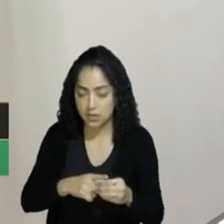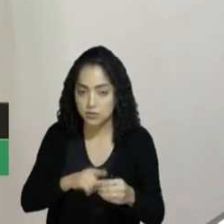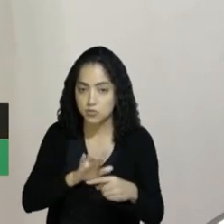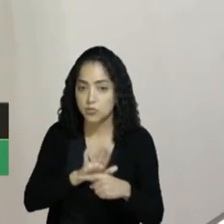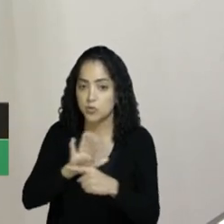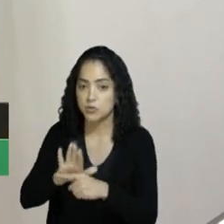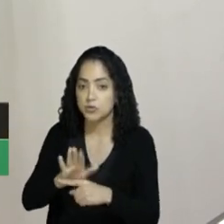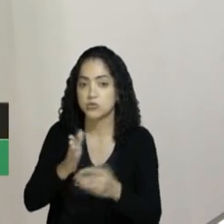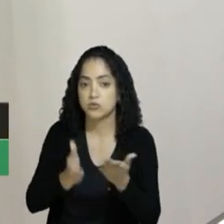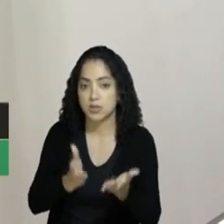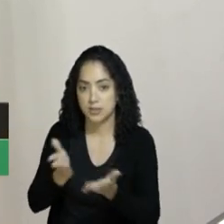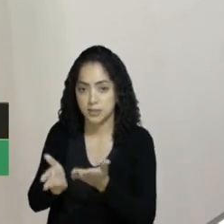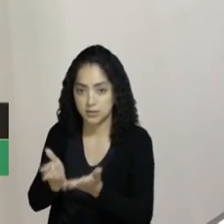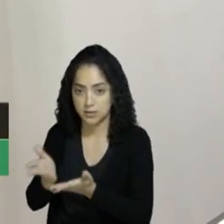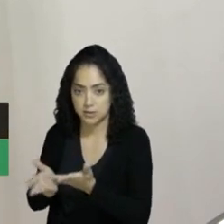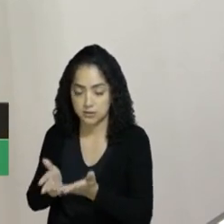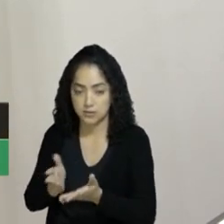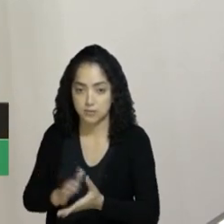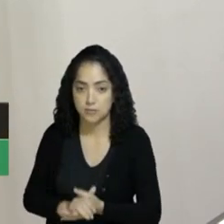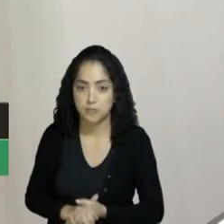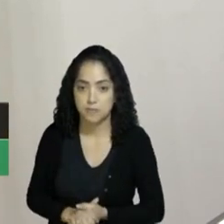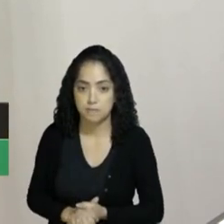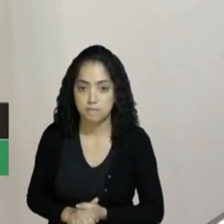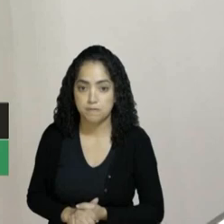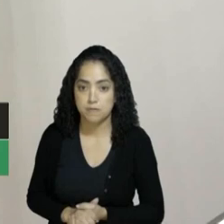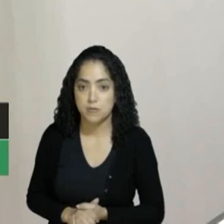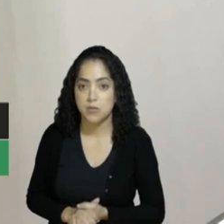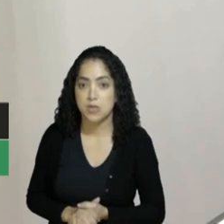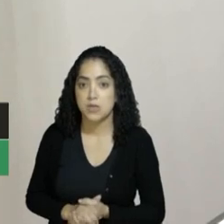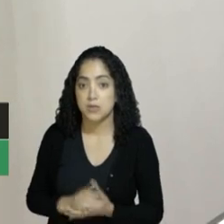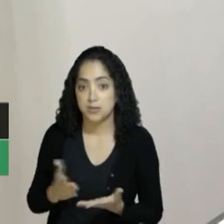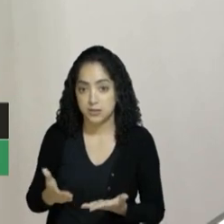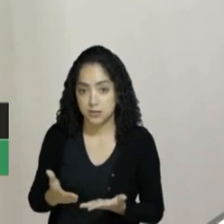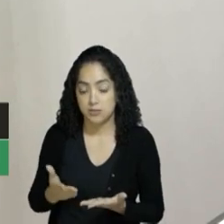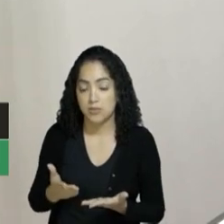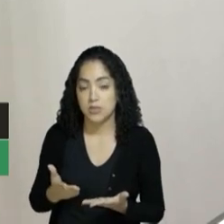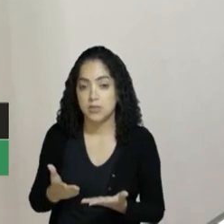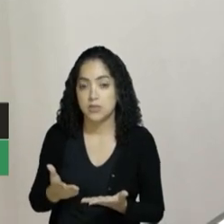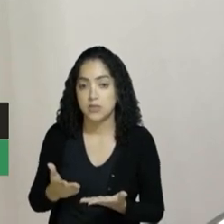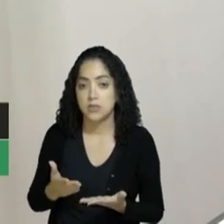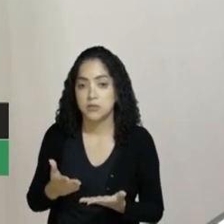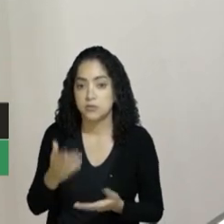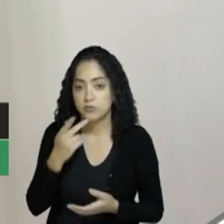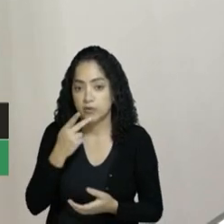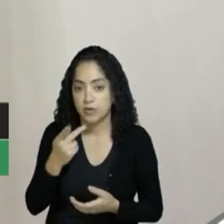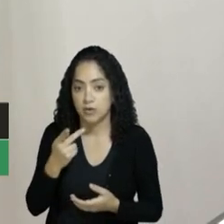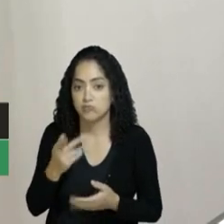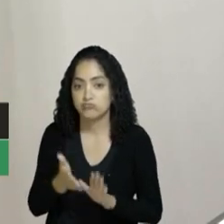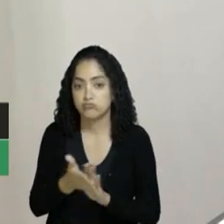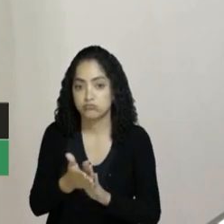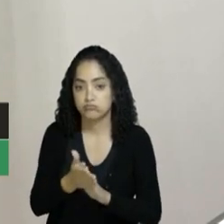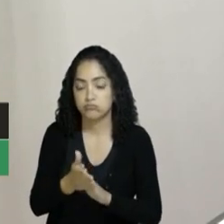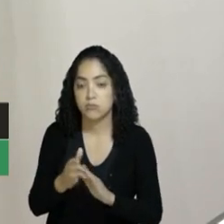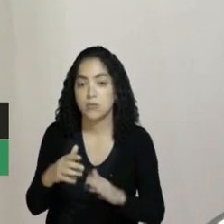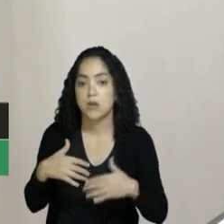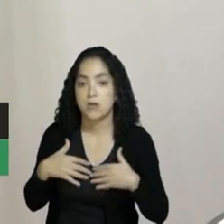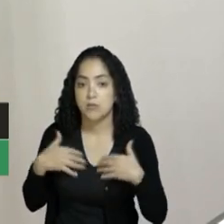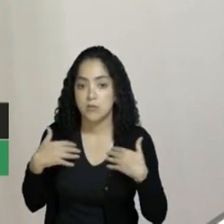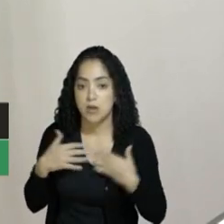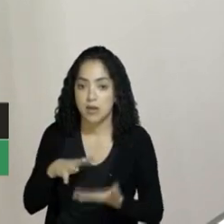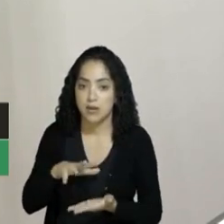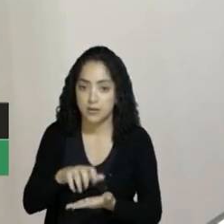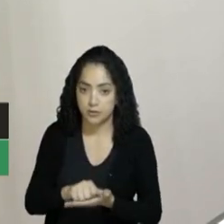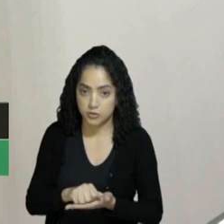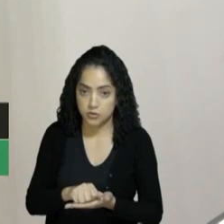os prejuízos e a dor dessas famílias. E também gostaria de fazer uma menção de aplauso aqui, né, registrar